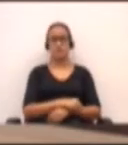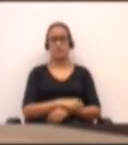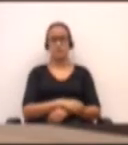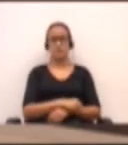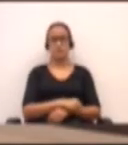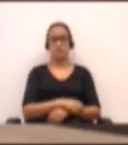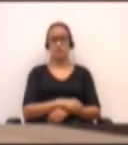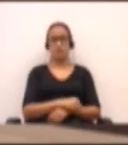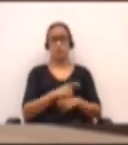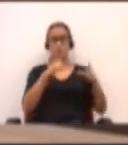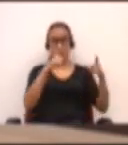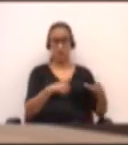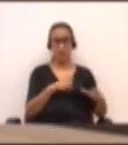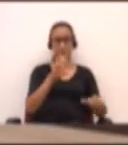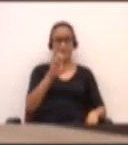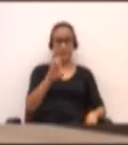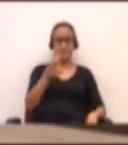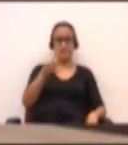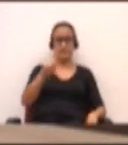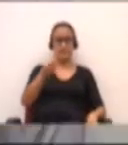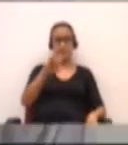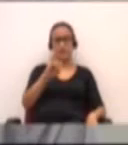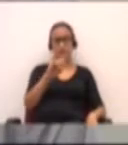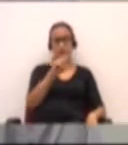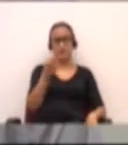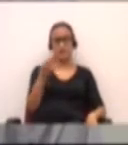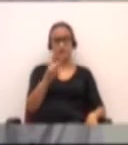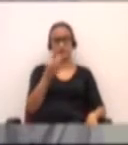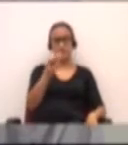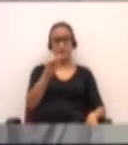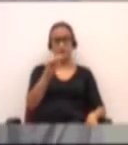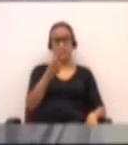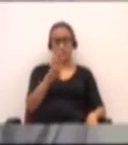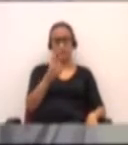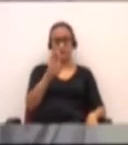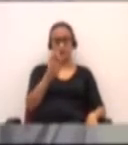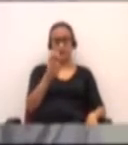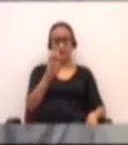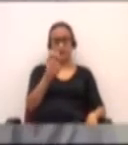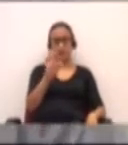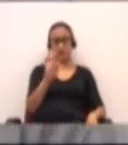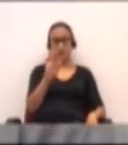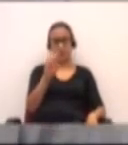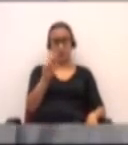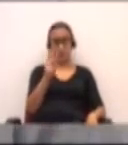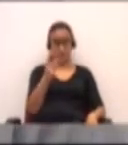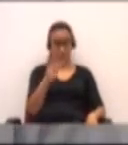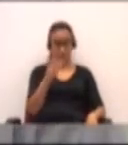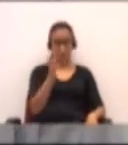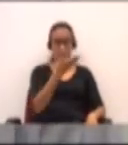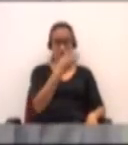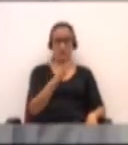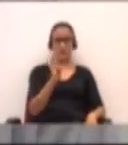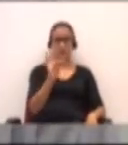Elizabeth Teixeira é um assentamento que já está conosco aqui há 8 anos. Portanto,